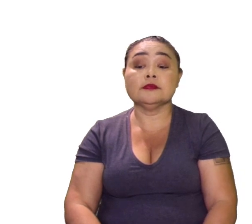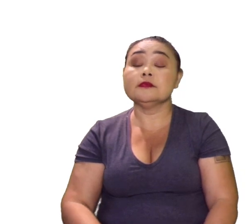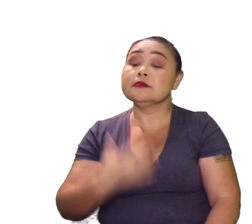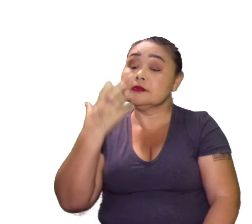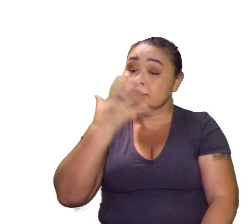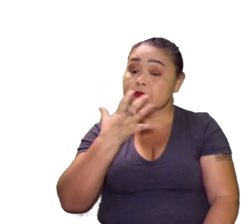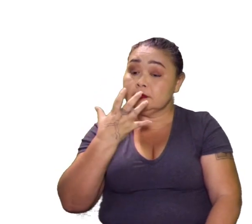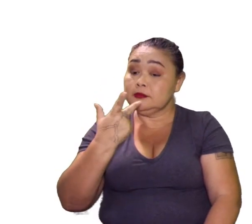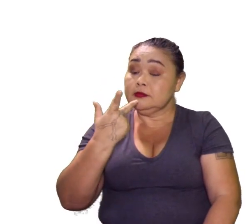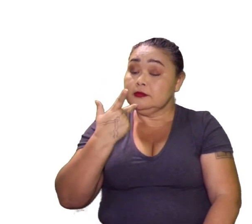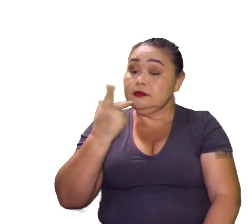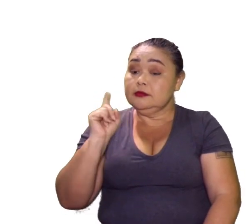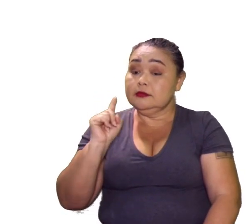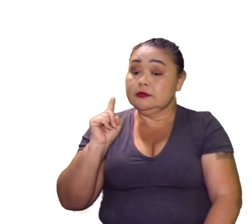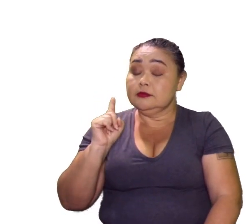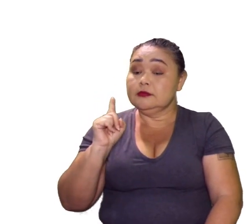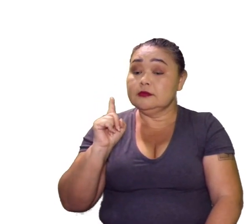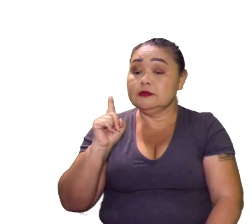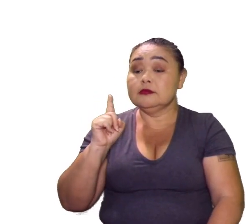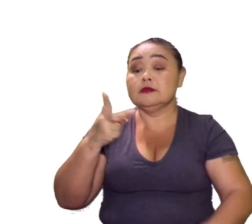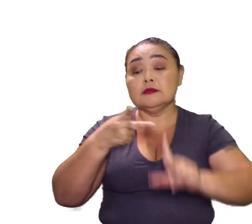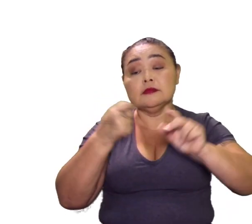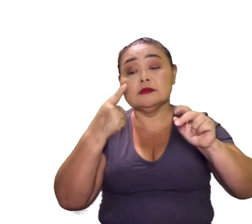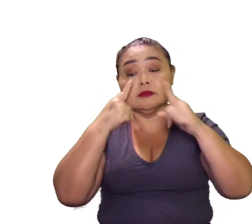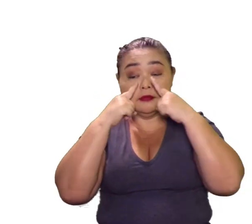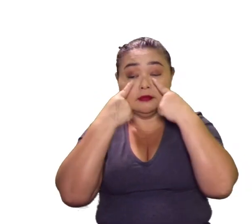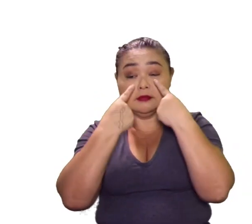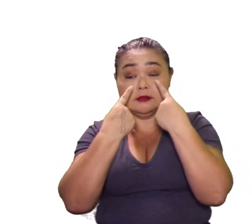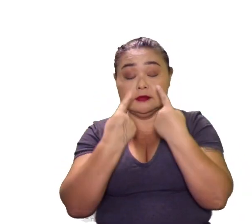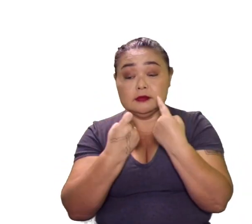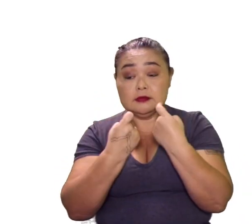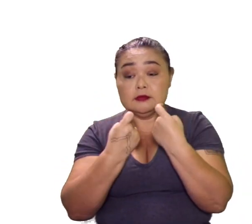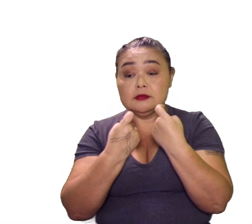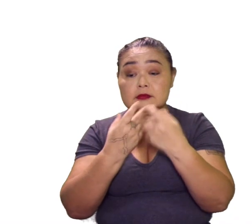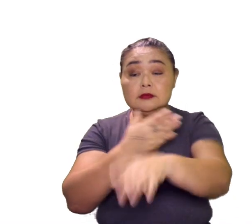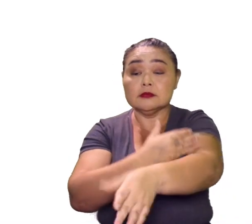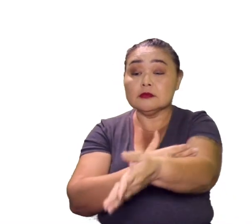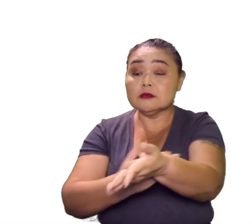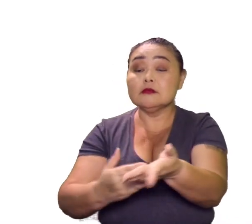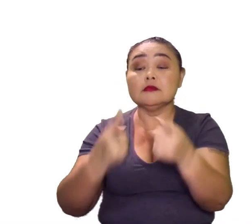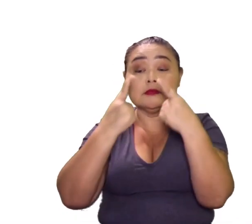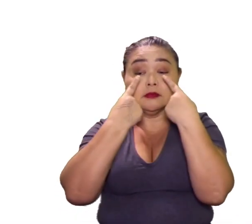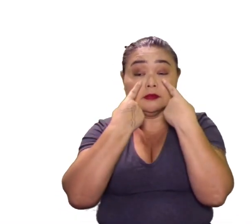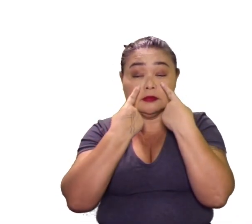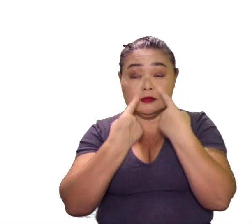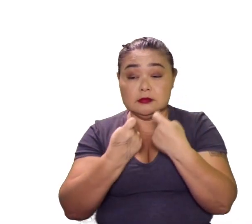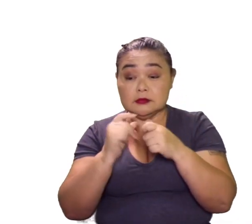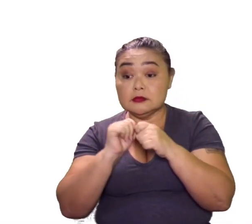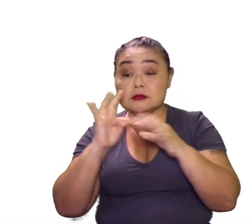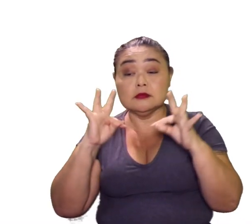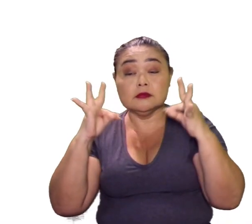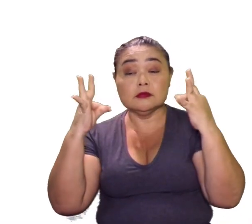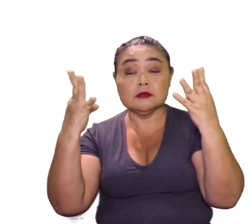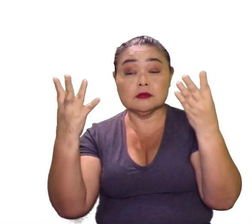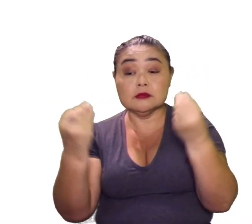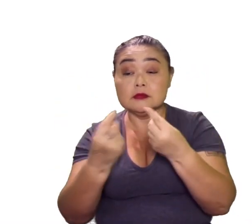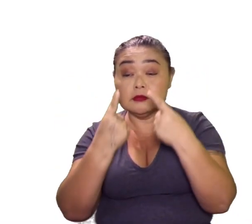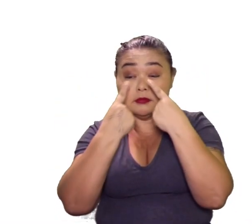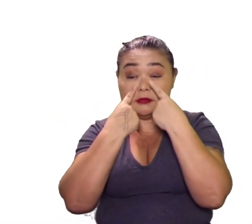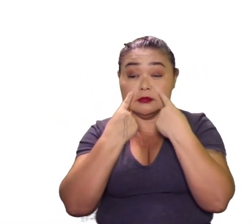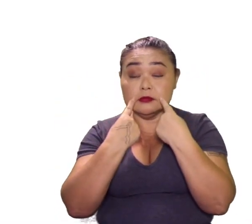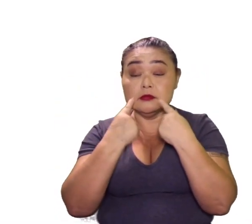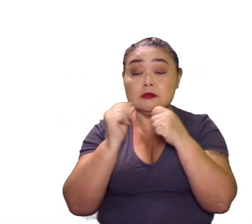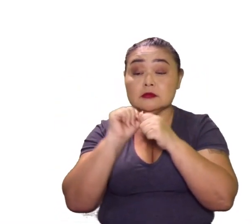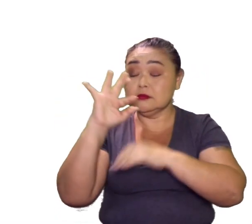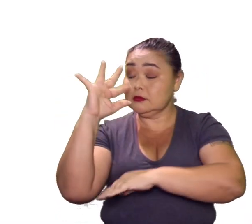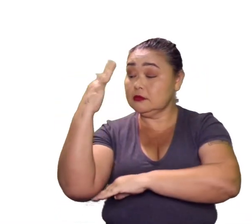uma música que fala assim: o índio chorou, o branco chorou, todo mundo está chorando,